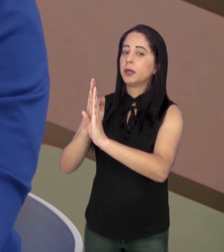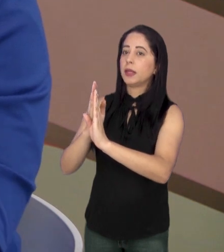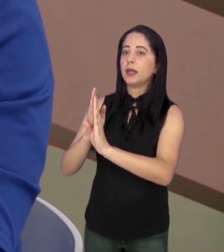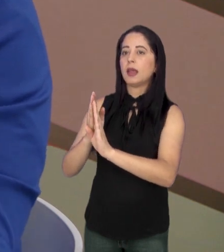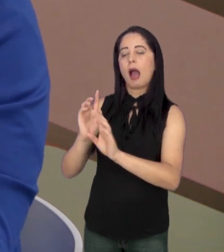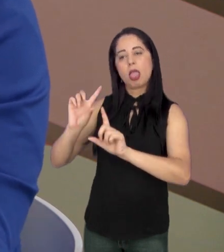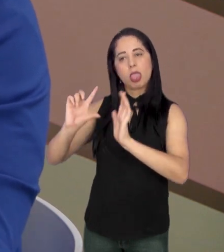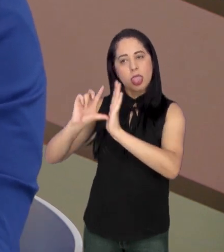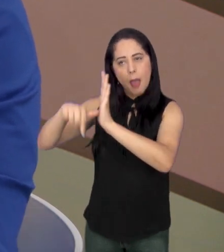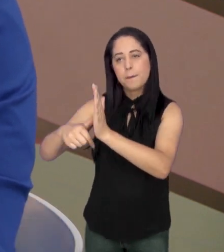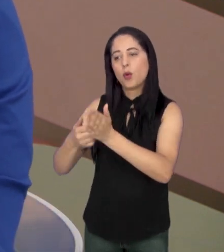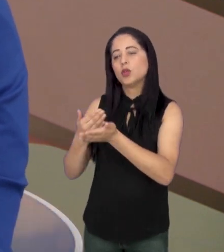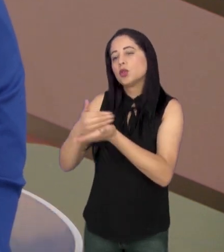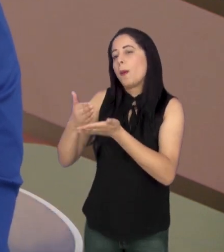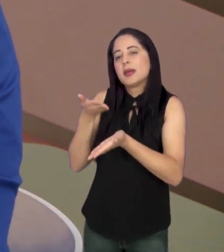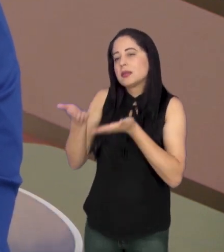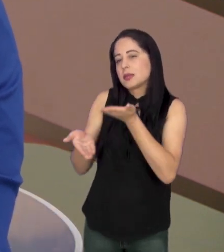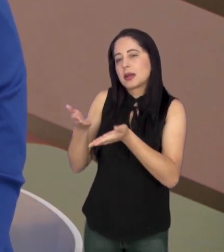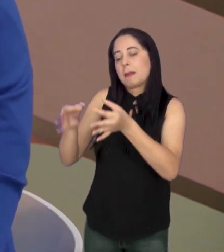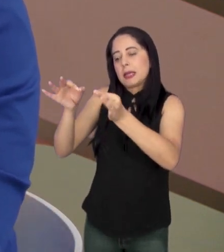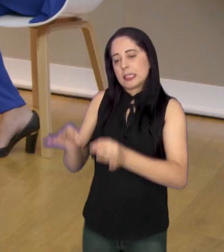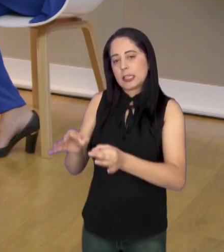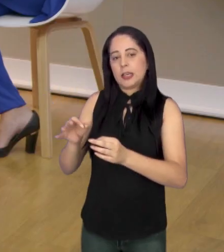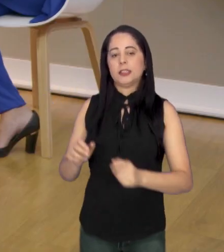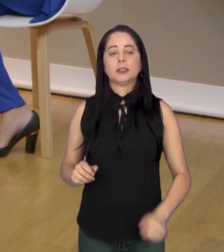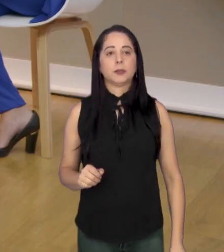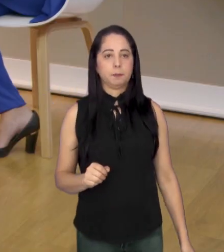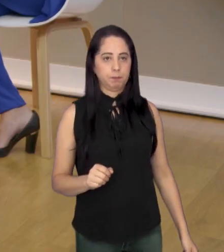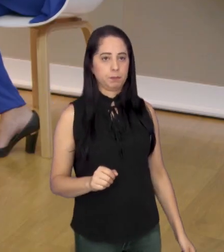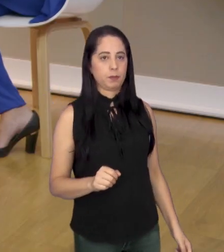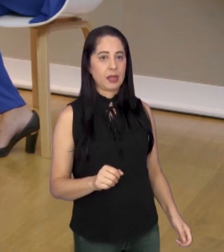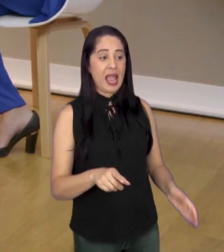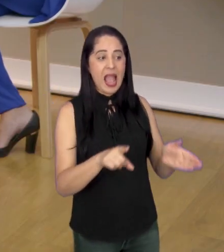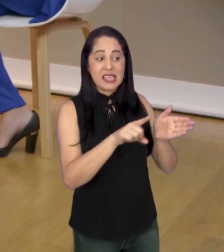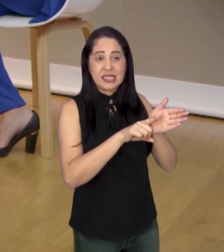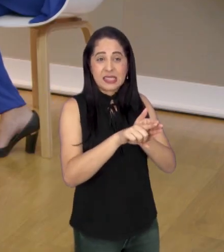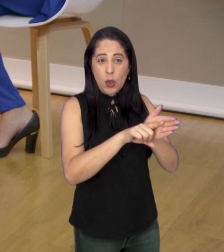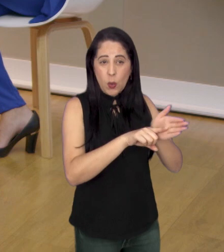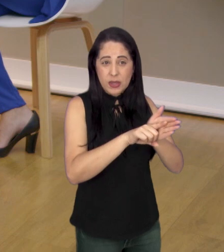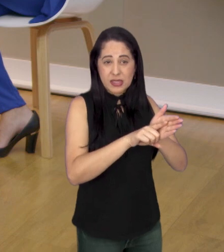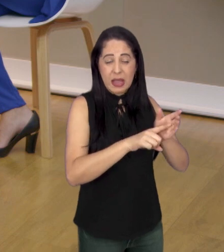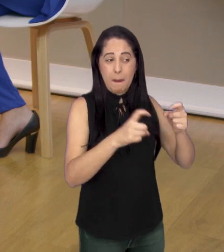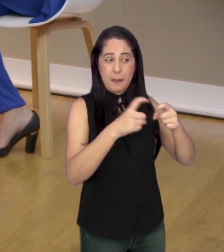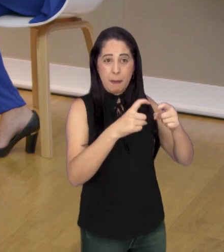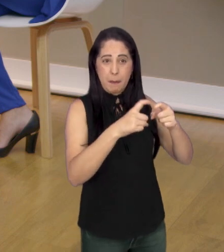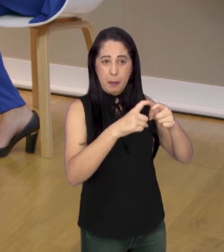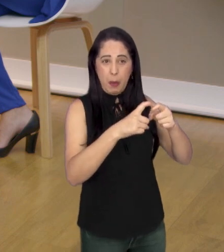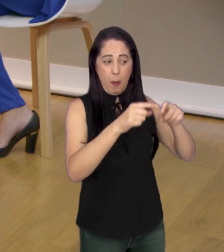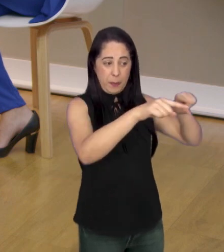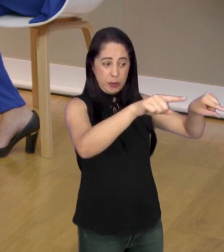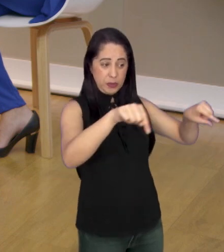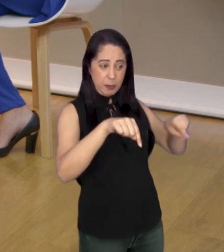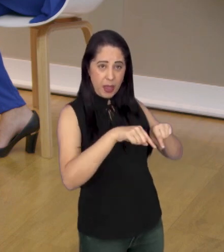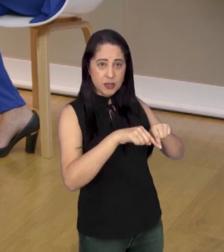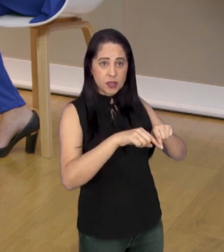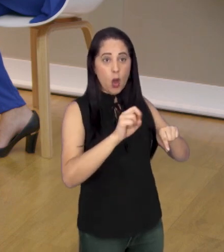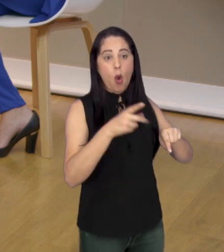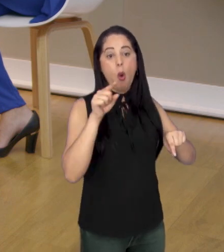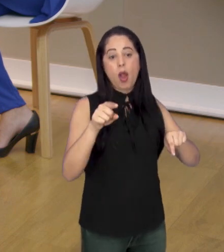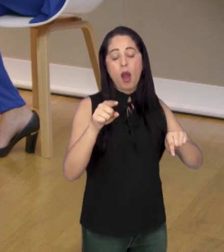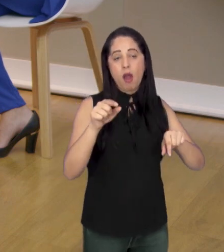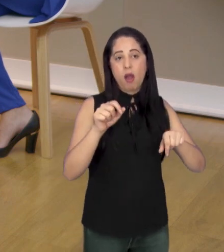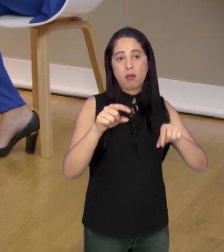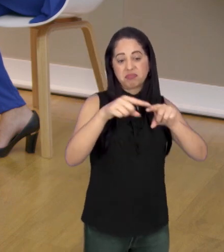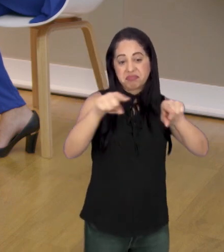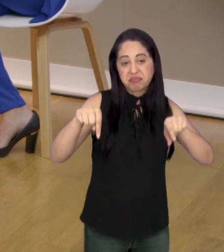gente traçar um tratamento mais assertivo. Ótimo. São exames laboratoriais? Eles são realizados lá no espaço do naturopata